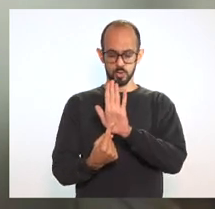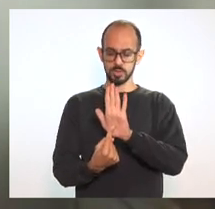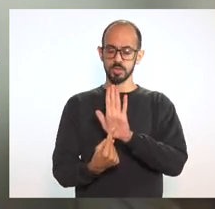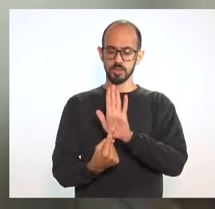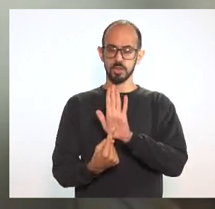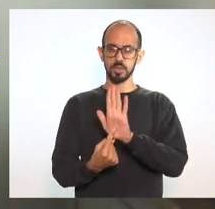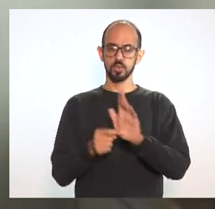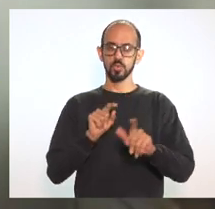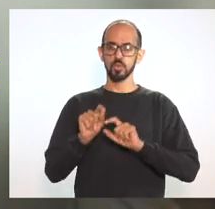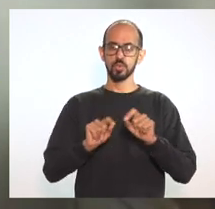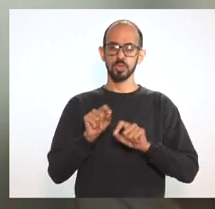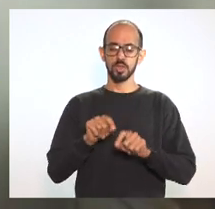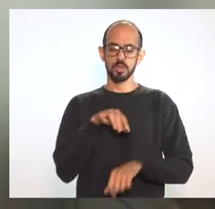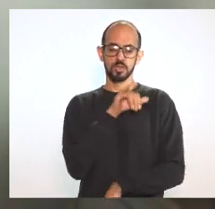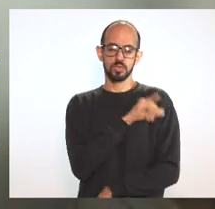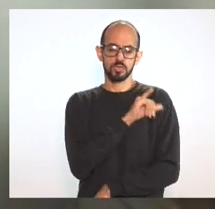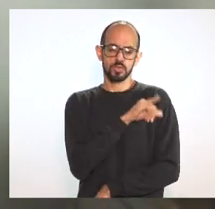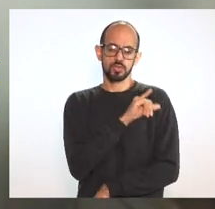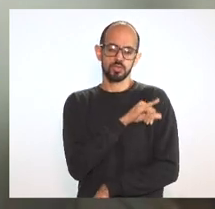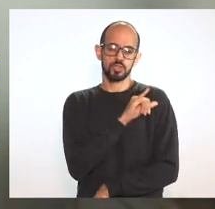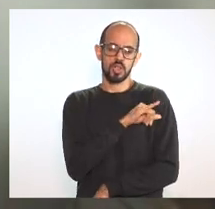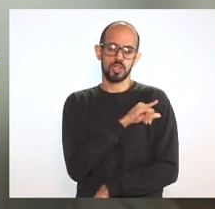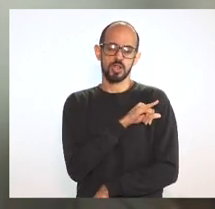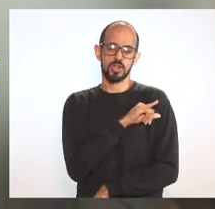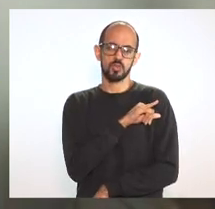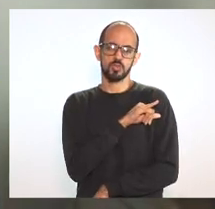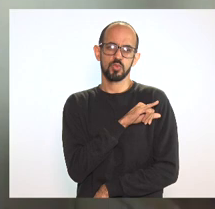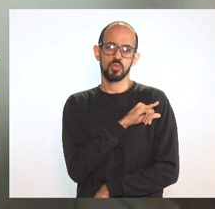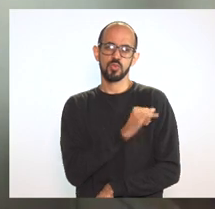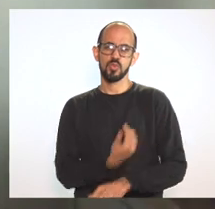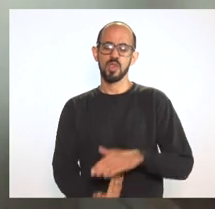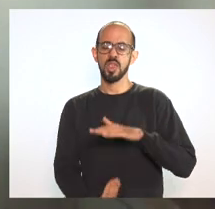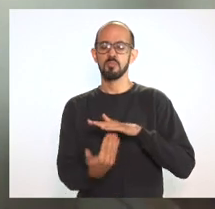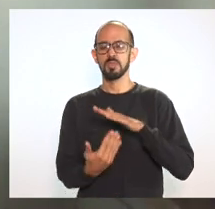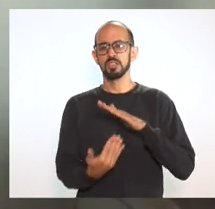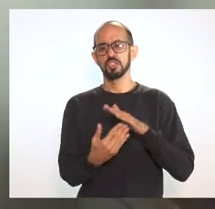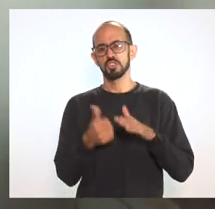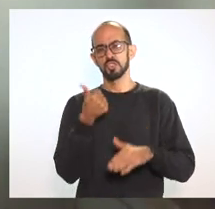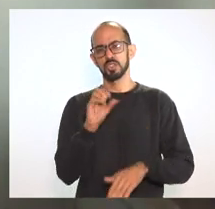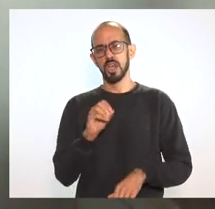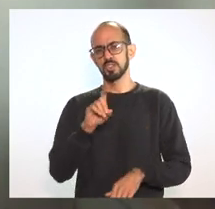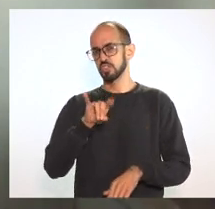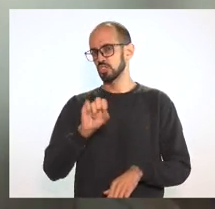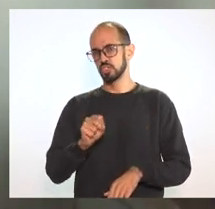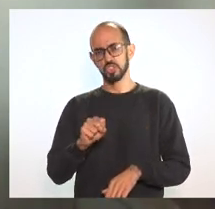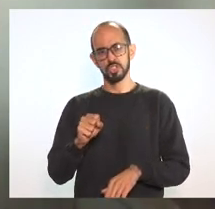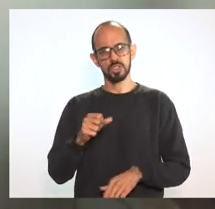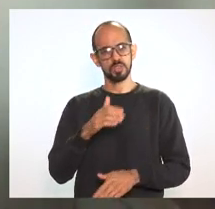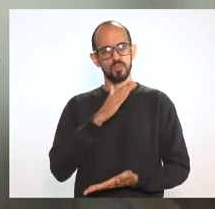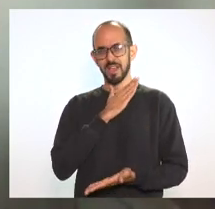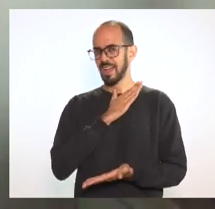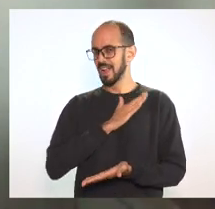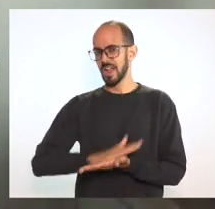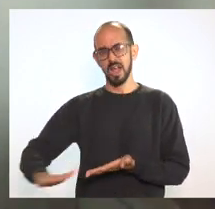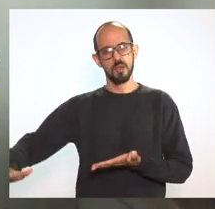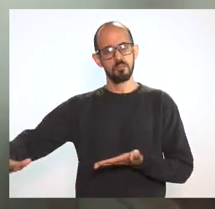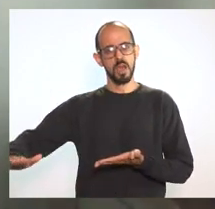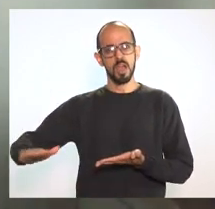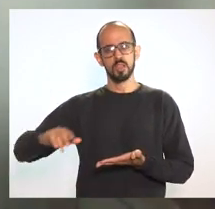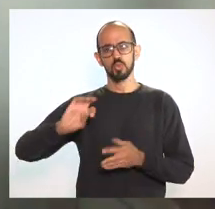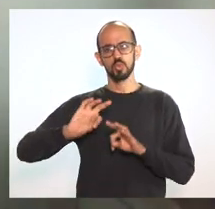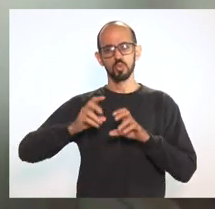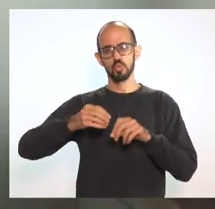que no Rio de Janeiro, em no máximo 10 dias, não terá mais nenhum leito para